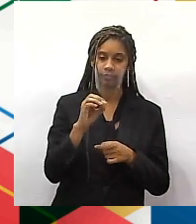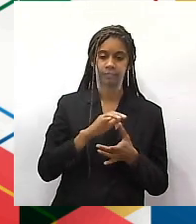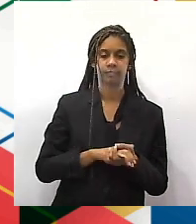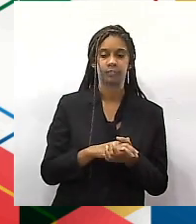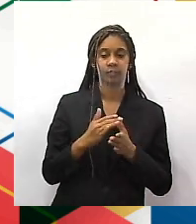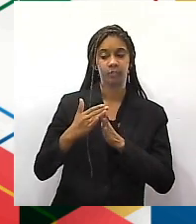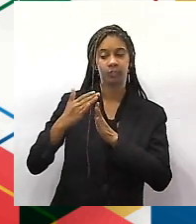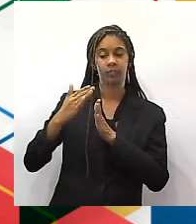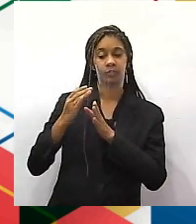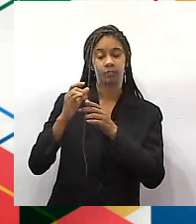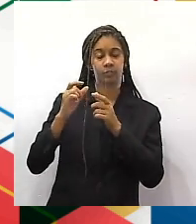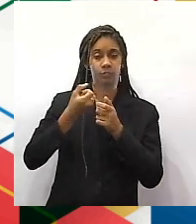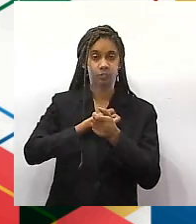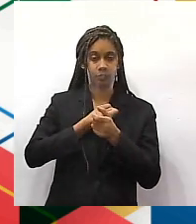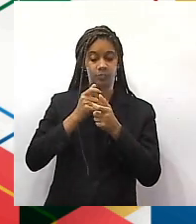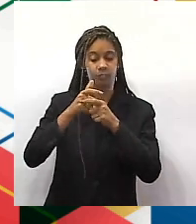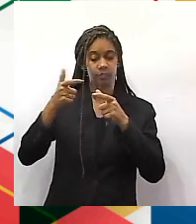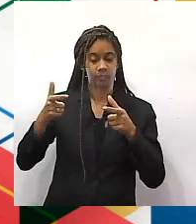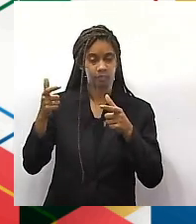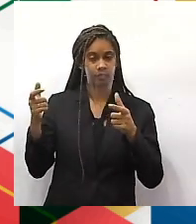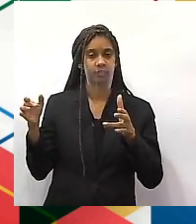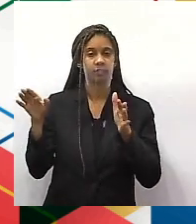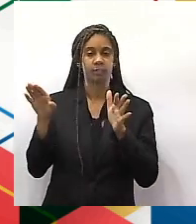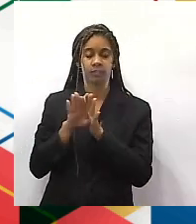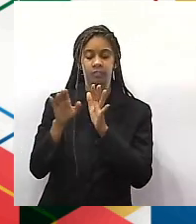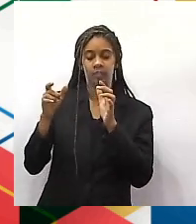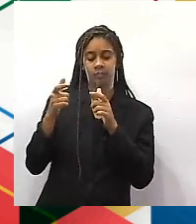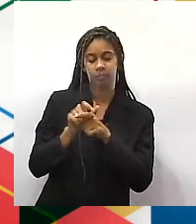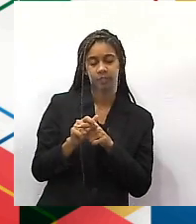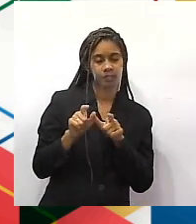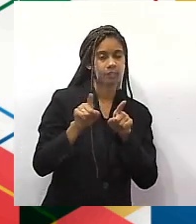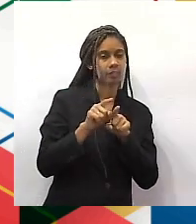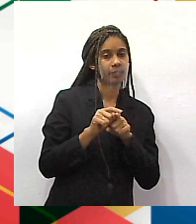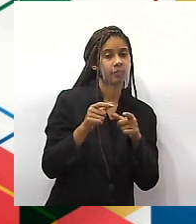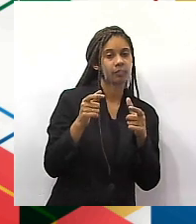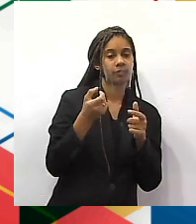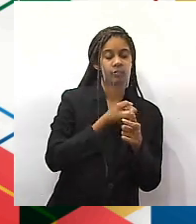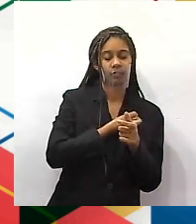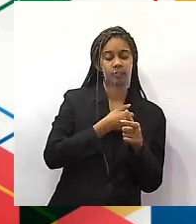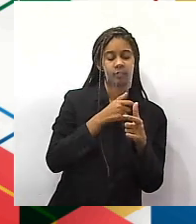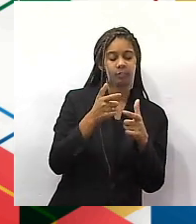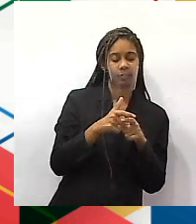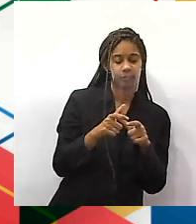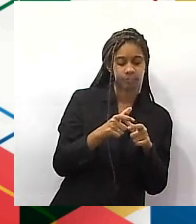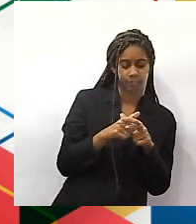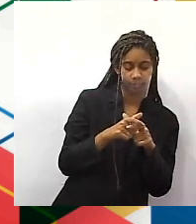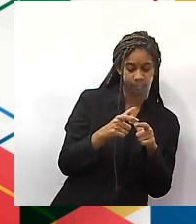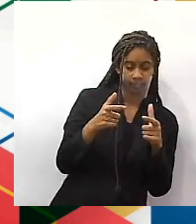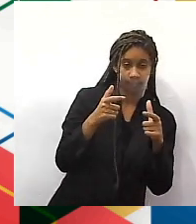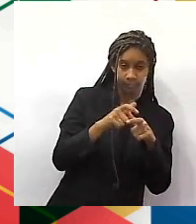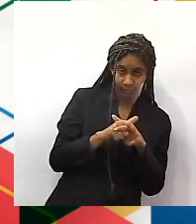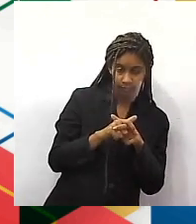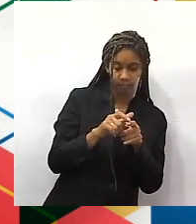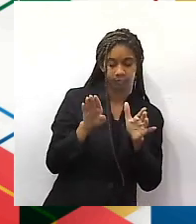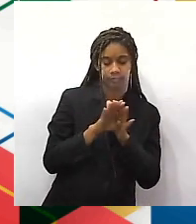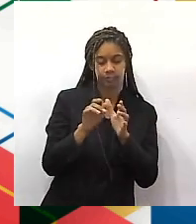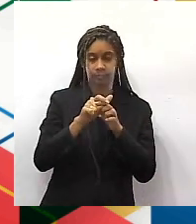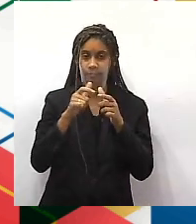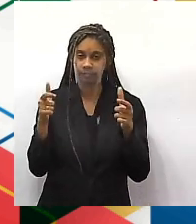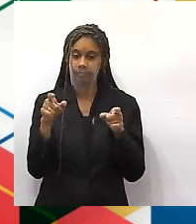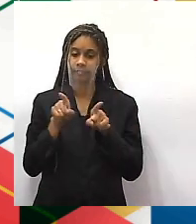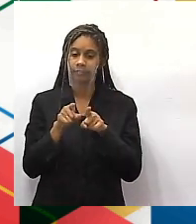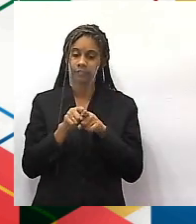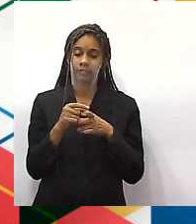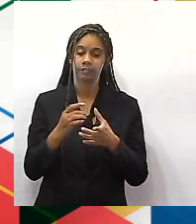e o grande para o pequeno. Eu vou ter três razões ali. Vamos armar essas razões. Vamos começar daqui do 42. O 42 é